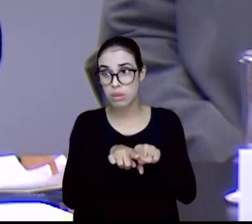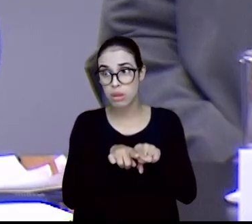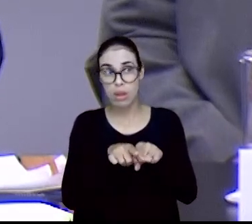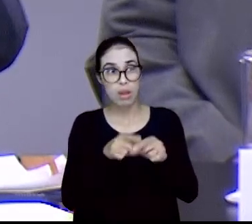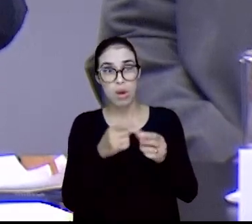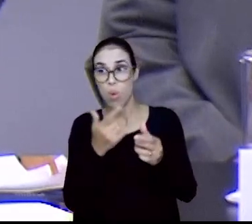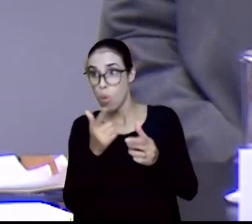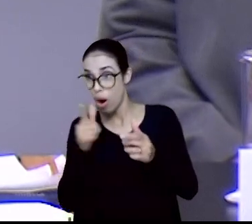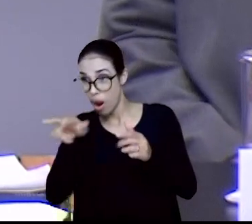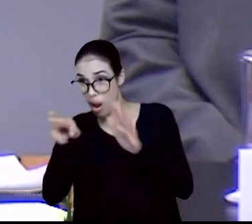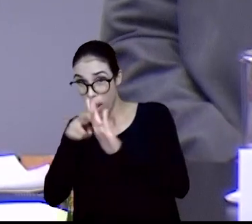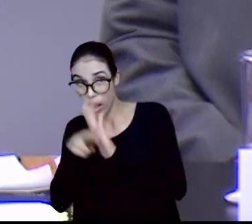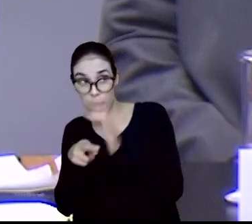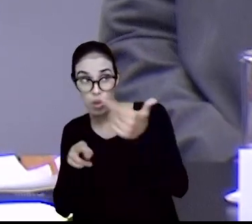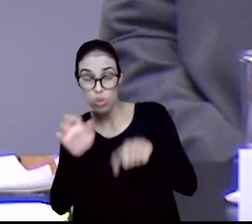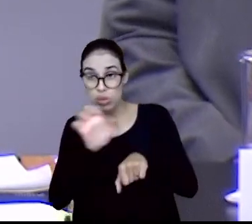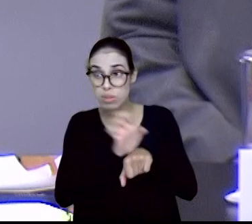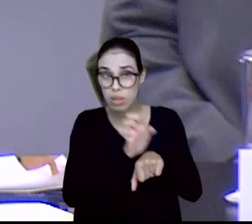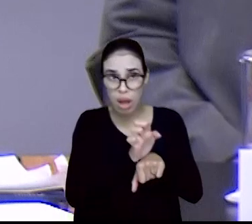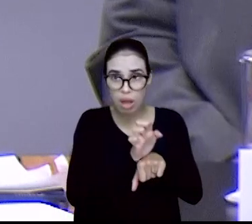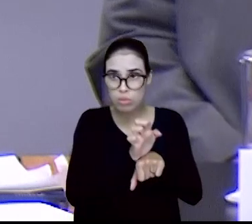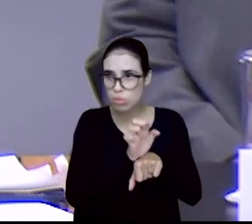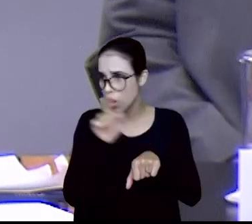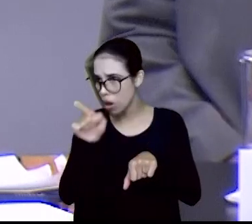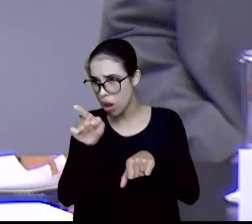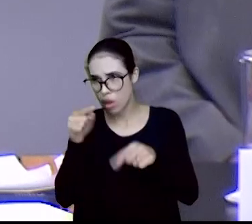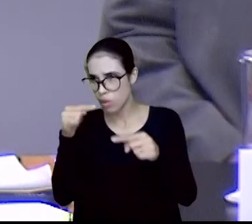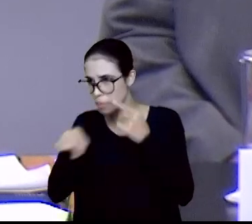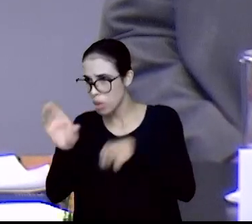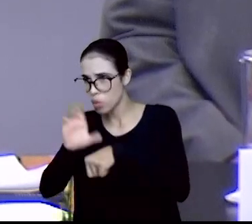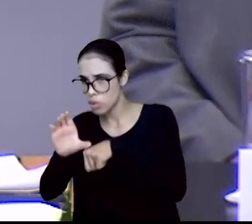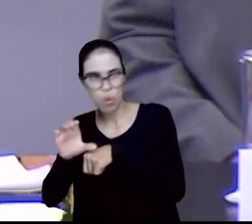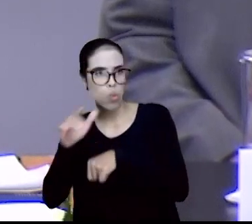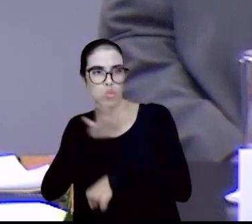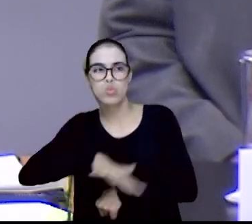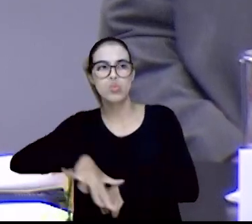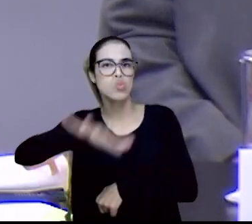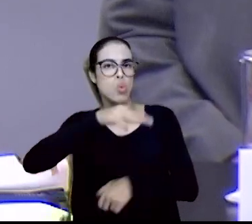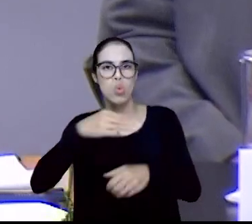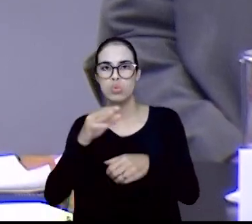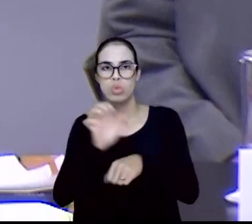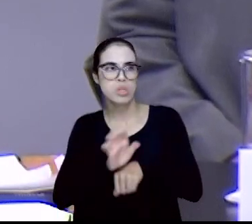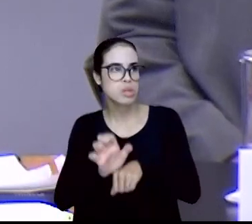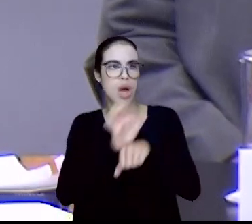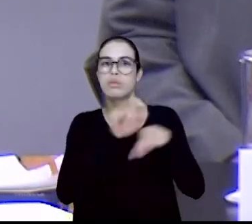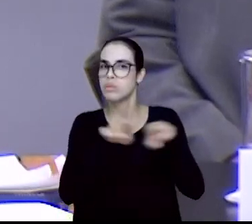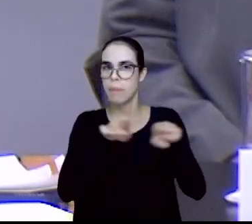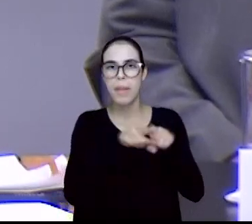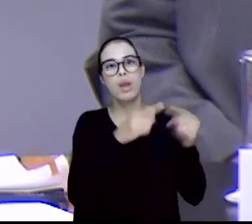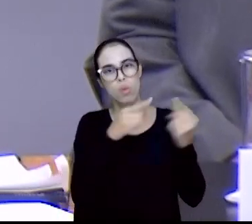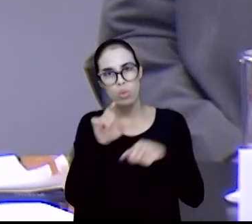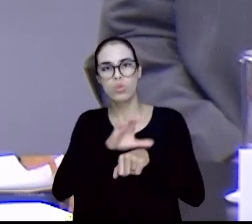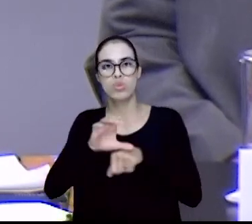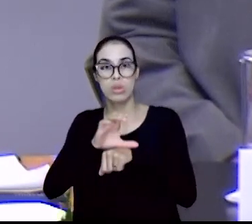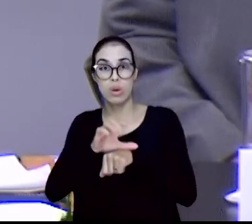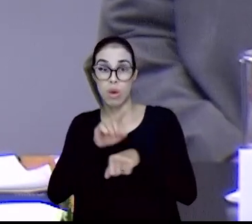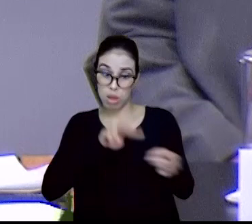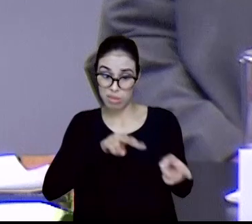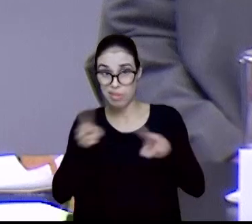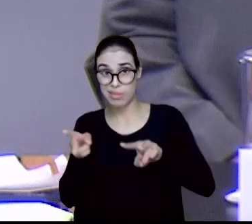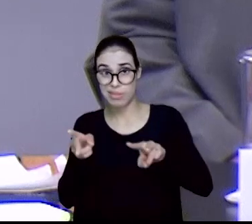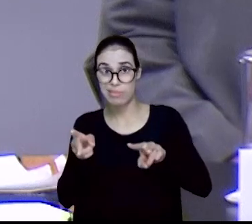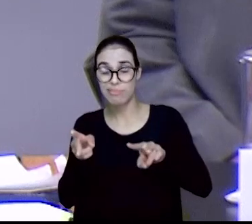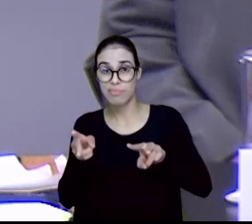a tese jurídica e a projeta para além do caso concreto. Eu, particularmente, acho, e quem tem